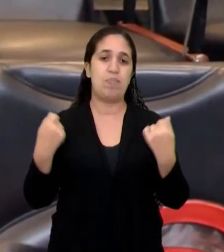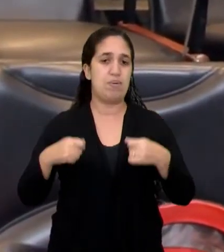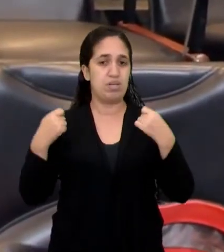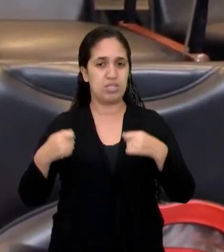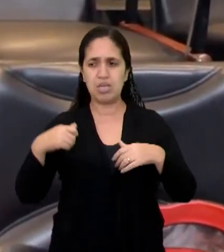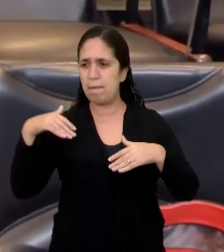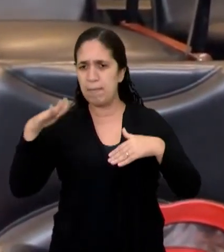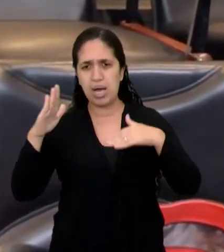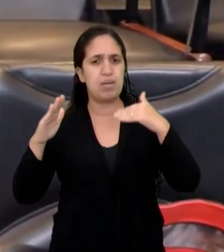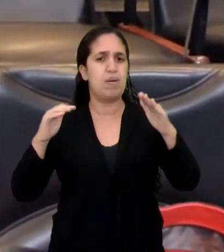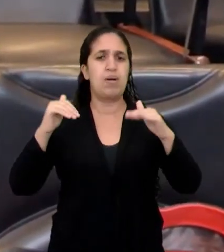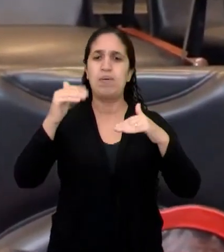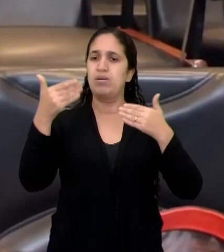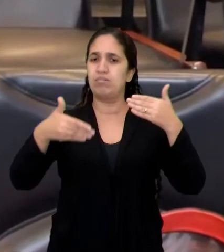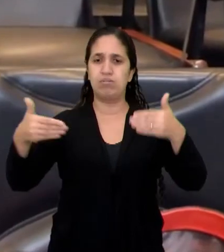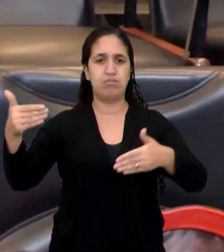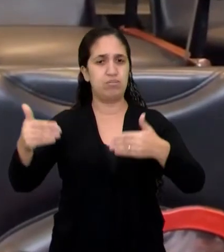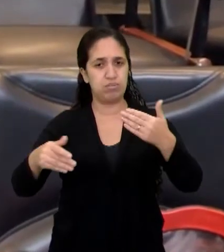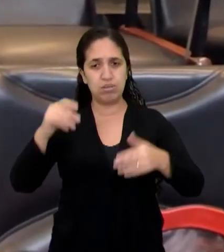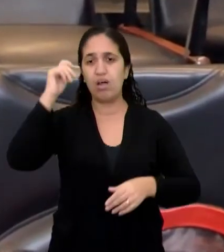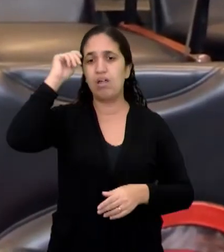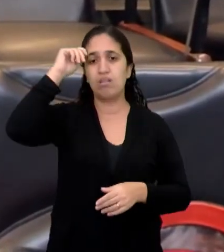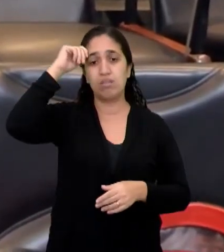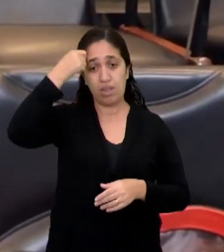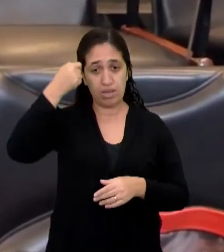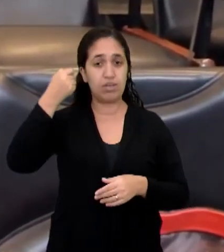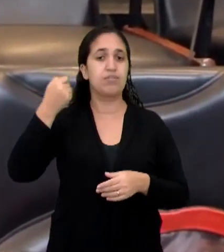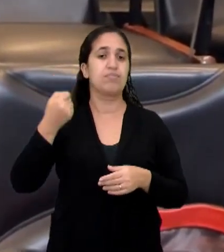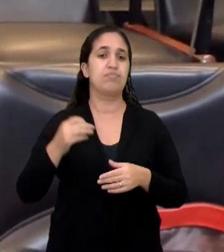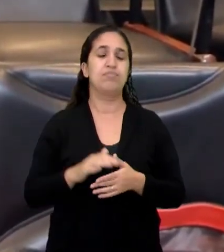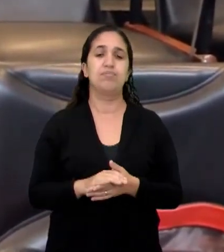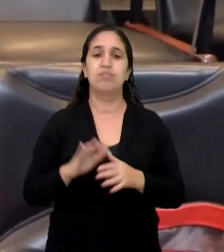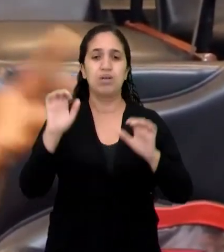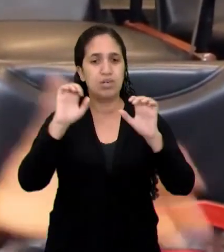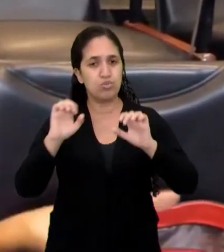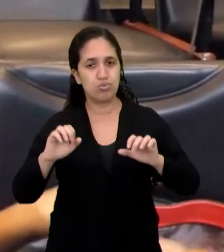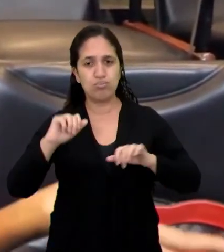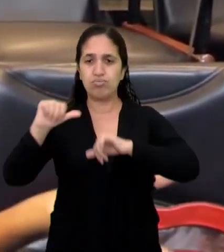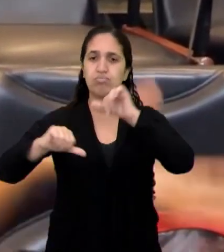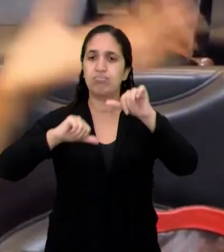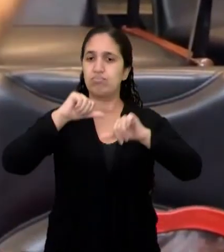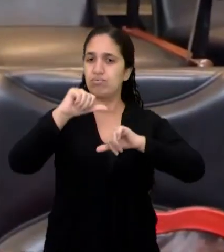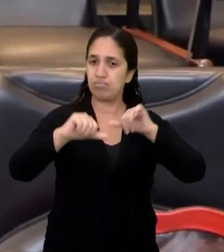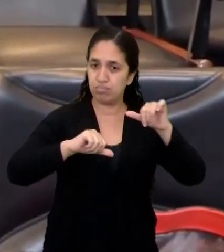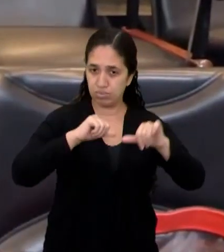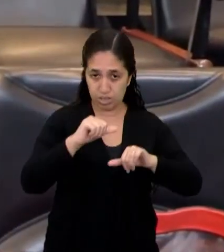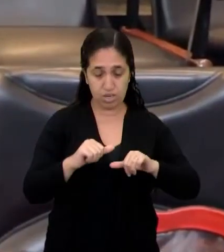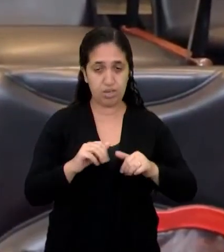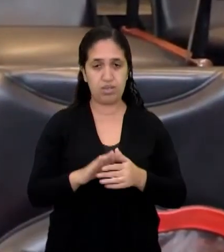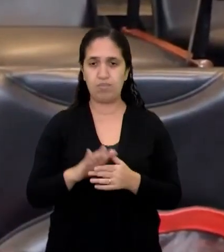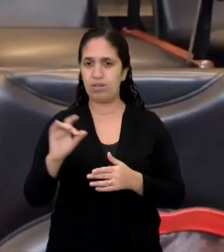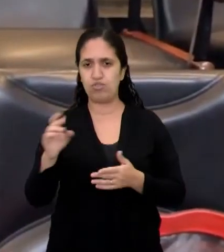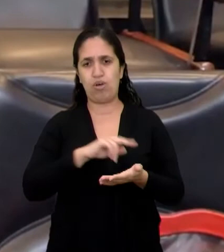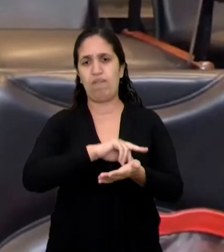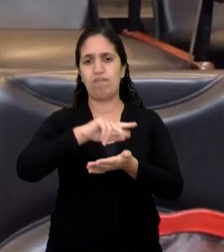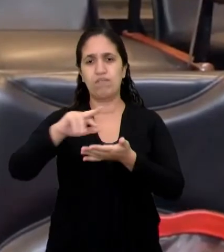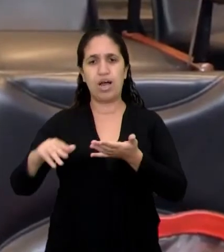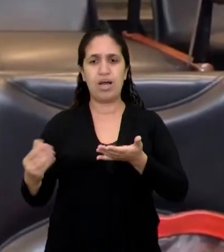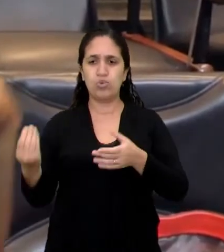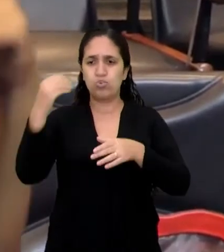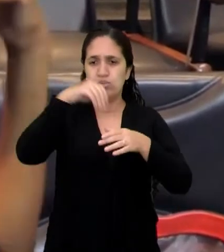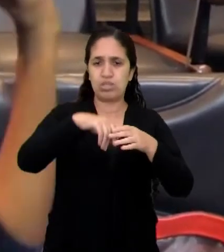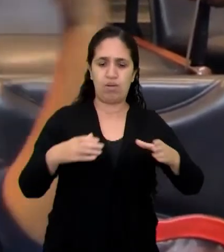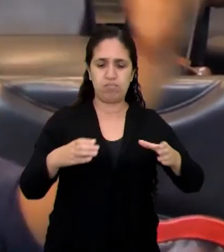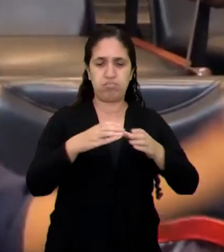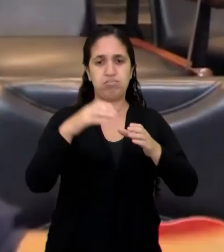para a gente inclusive conseguir ultrapassar as estruturas, né? Porque também não basta ter várias pessoas negras dentro de um